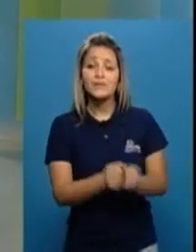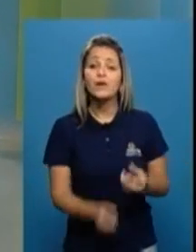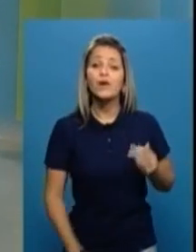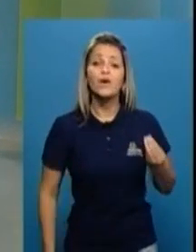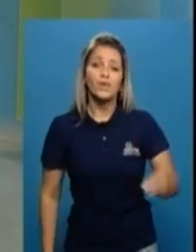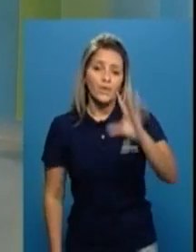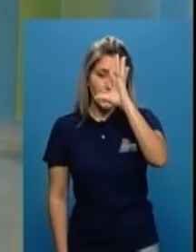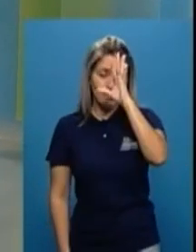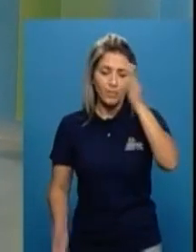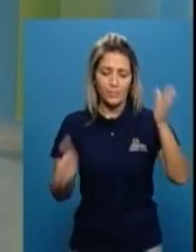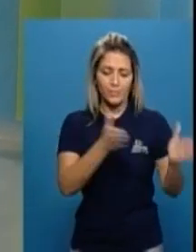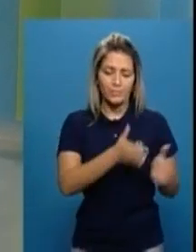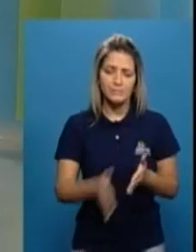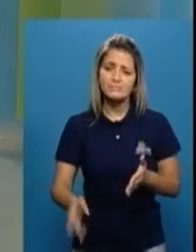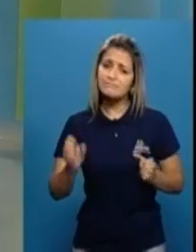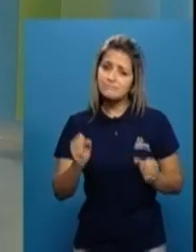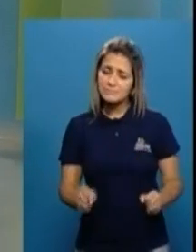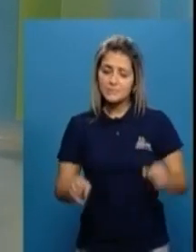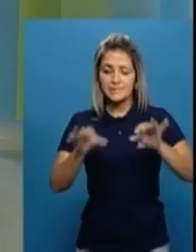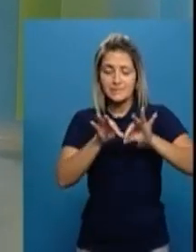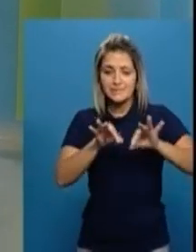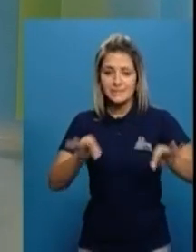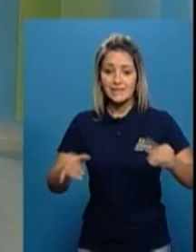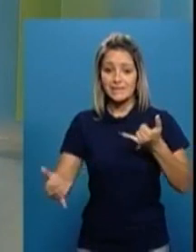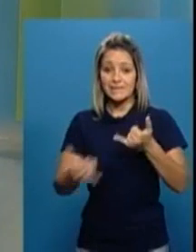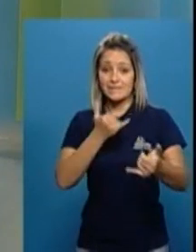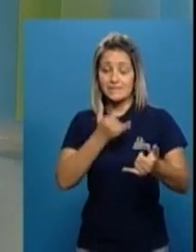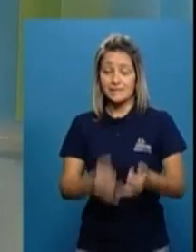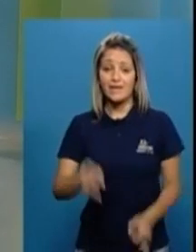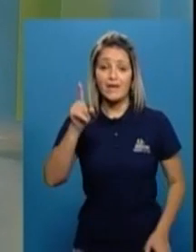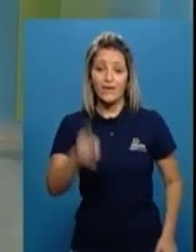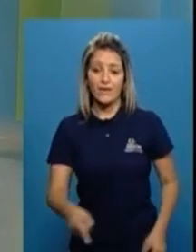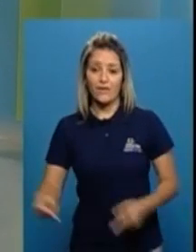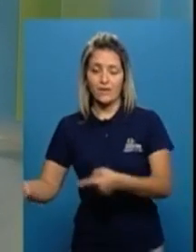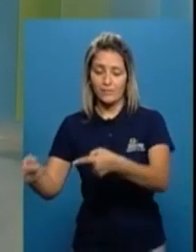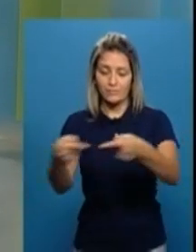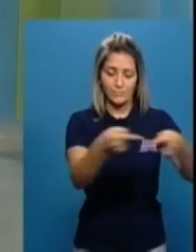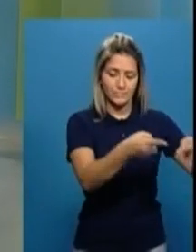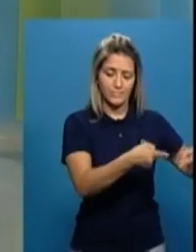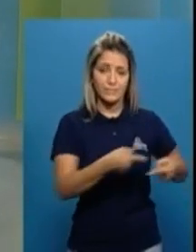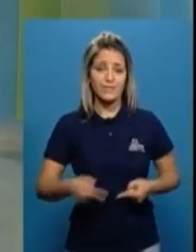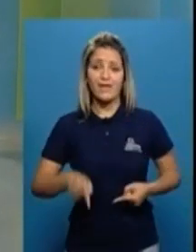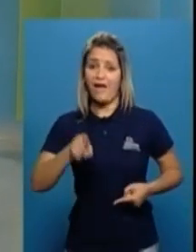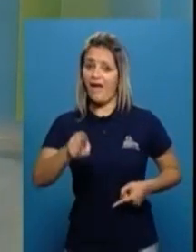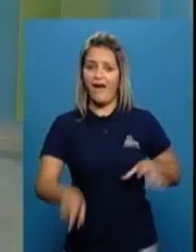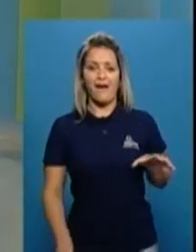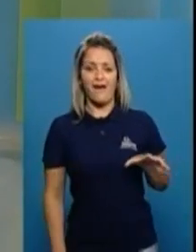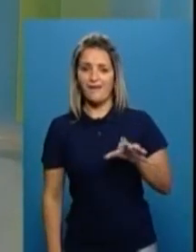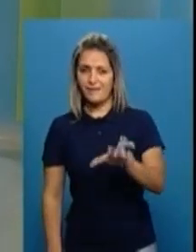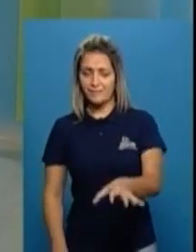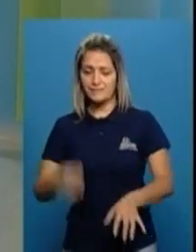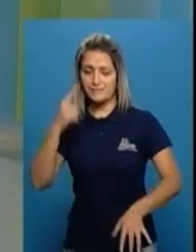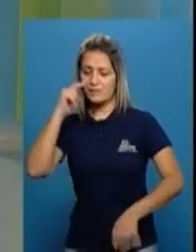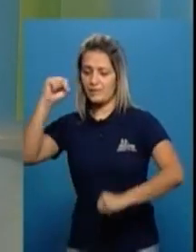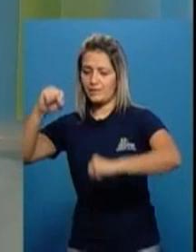é relativamente simples. Um layout em linha tem uma disposição fixa, Aqui os